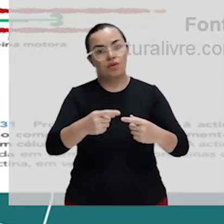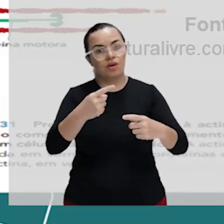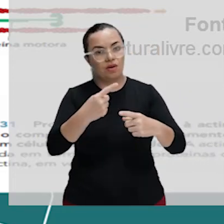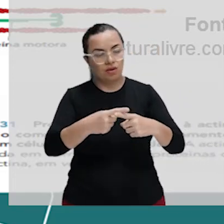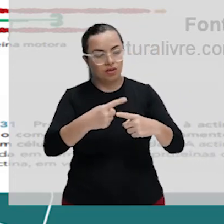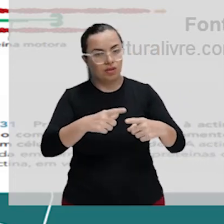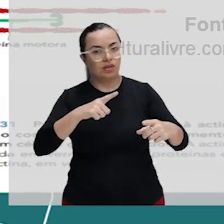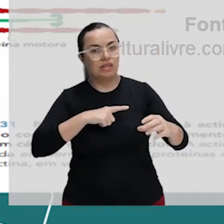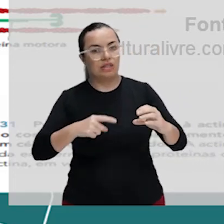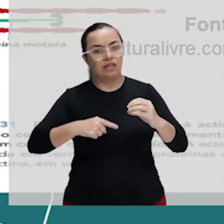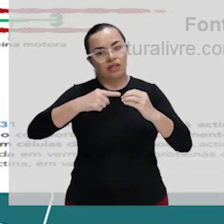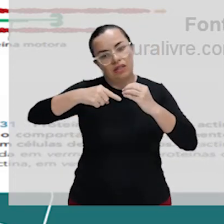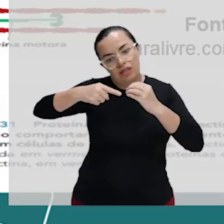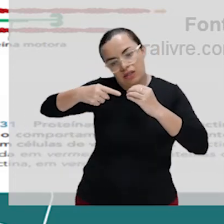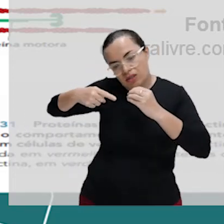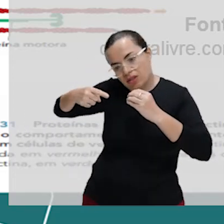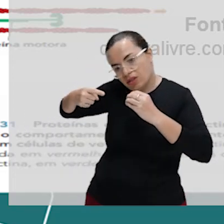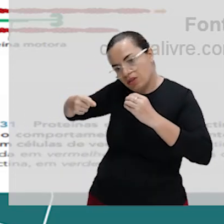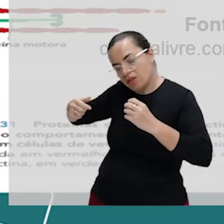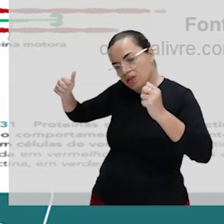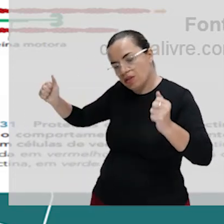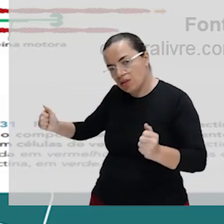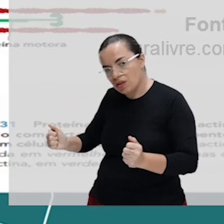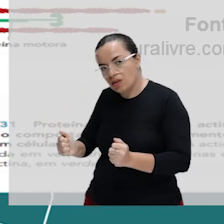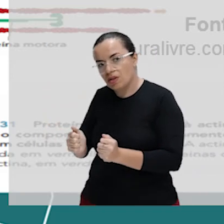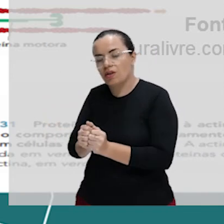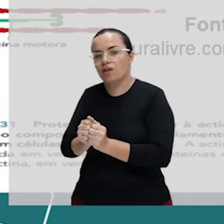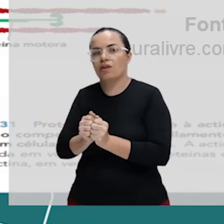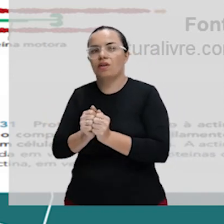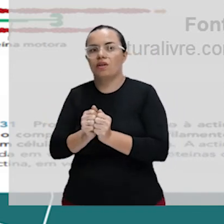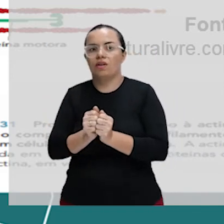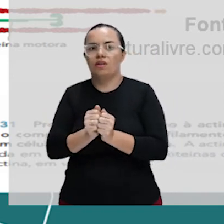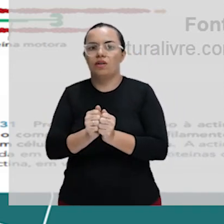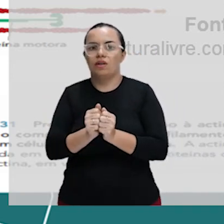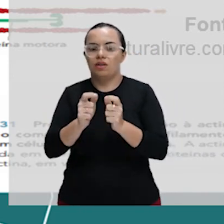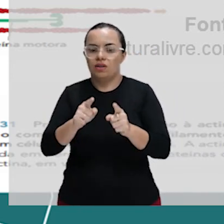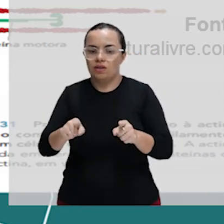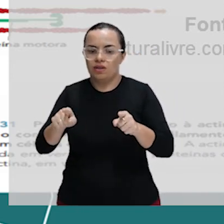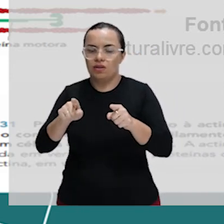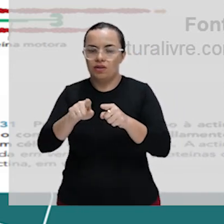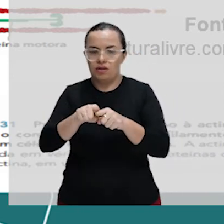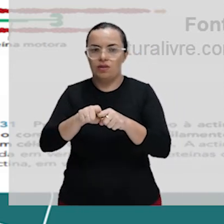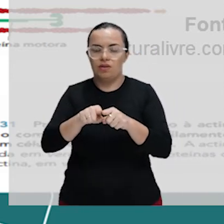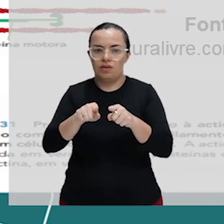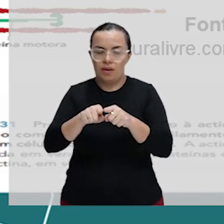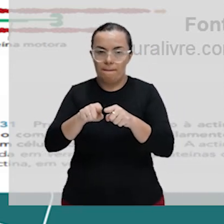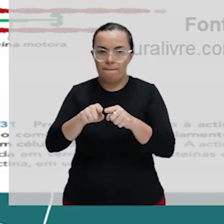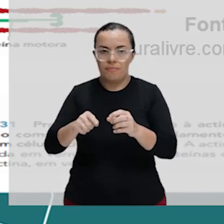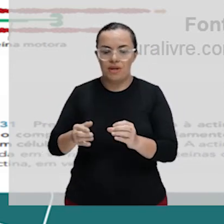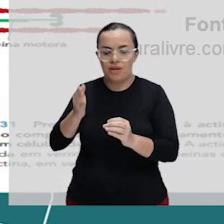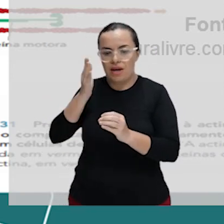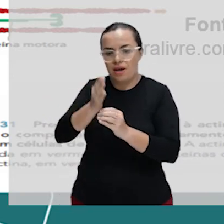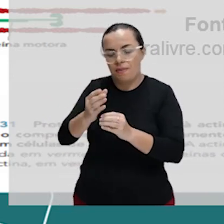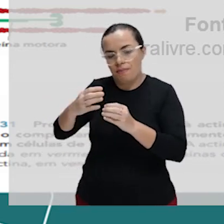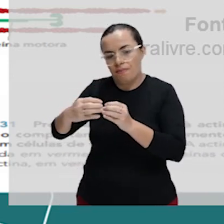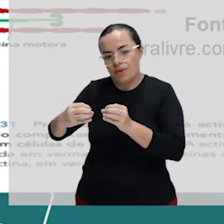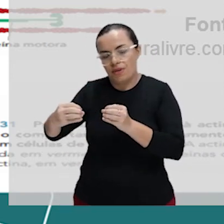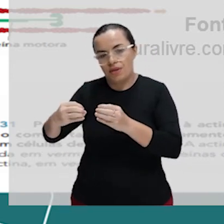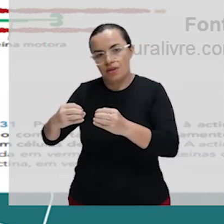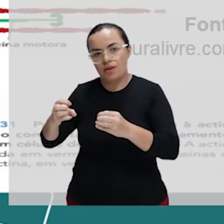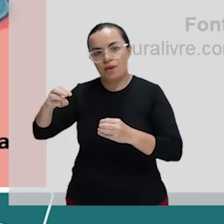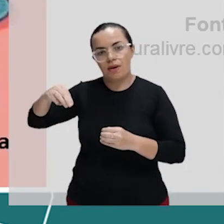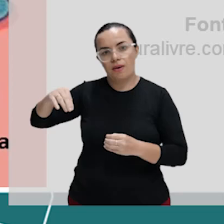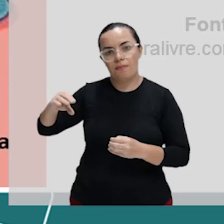juntamente com uma outra proteína que a gente chama de miosina, tá? A actina também ela vai